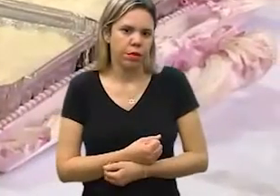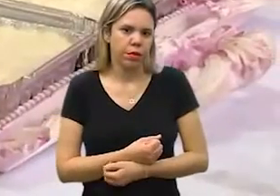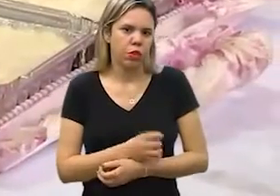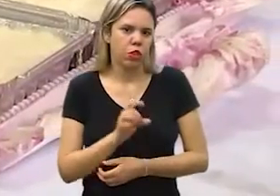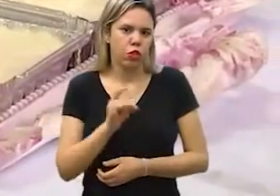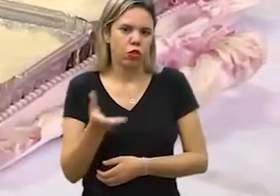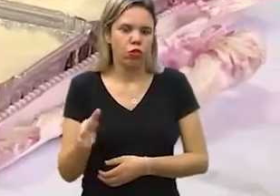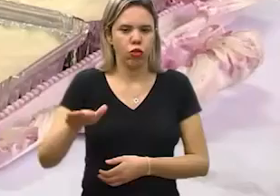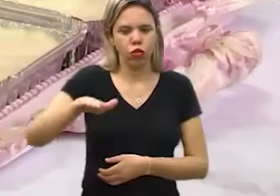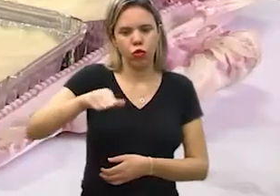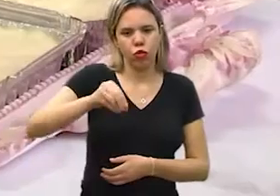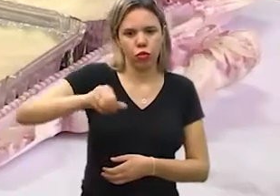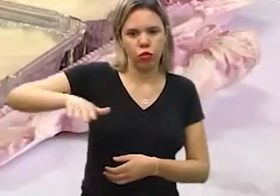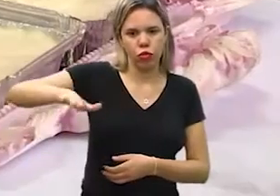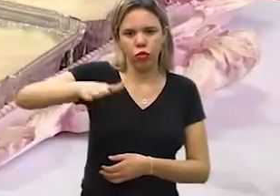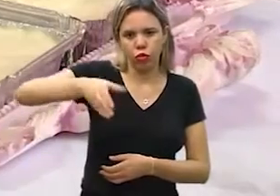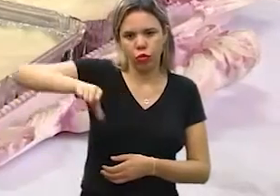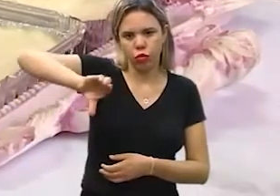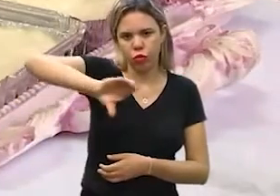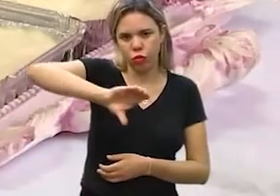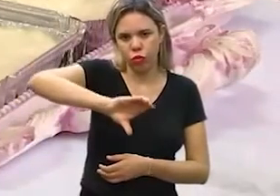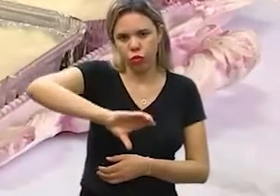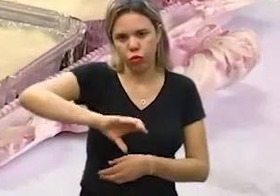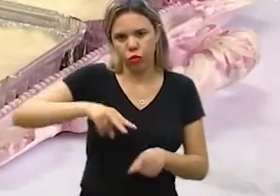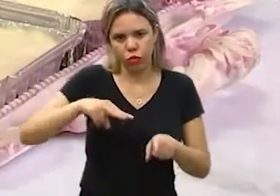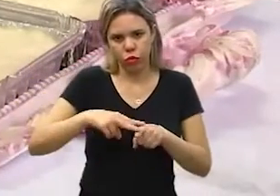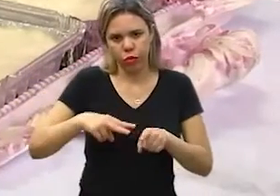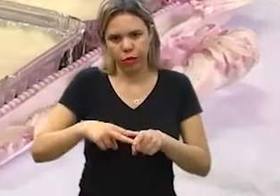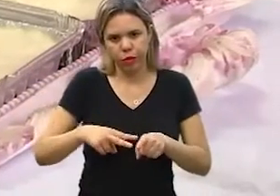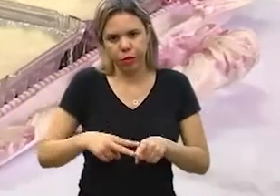Aí é só colocar a cobertura na nossa tortinha.